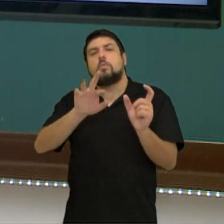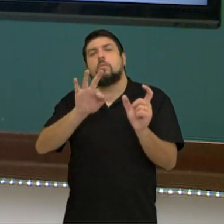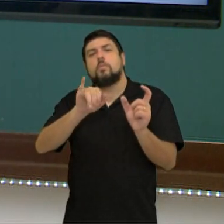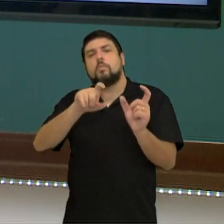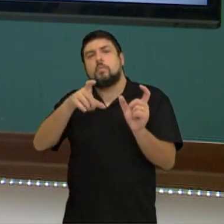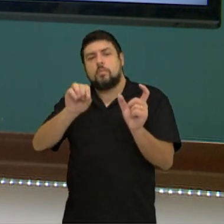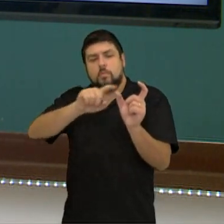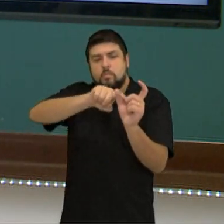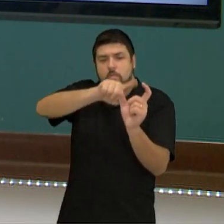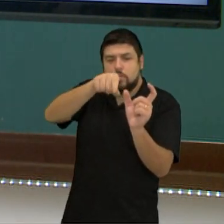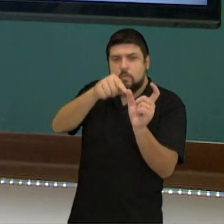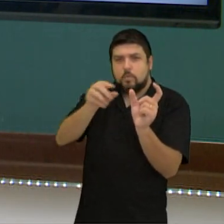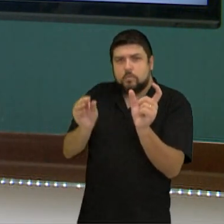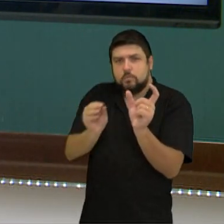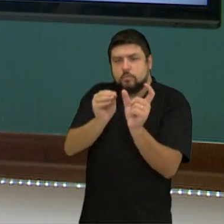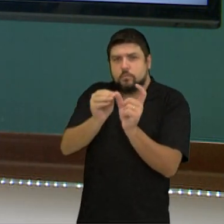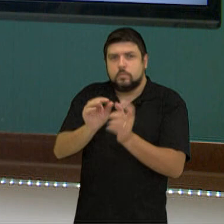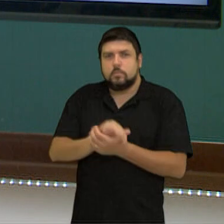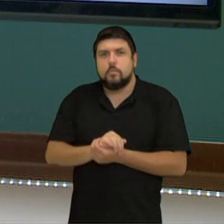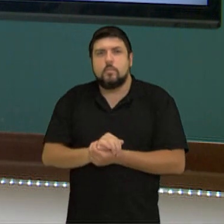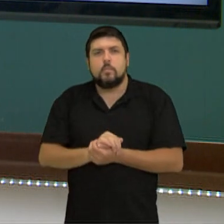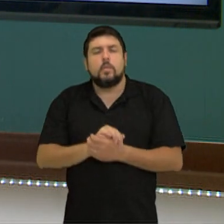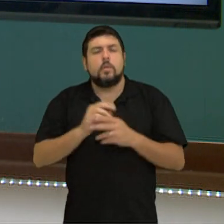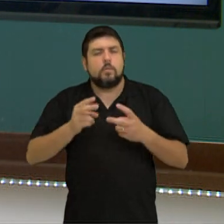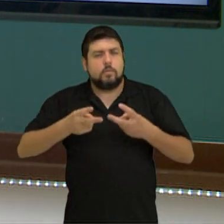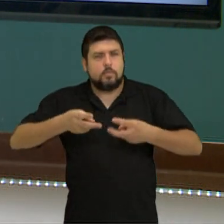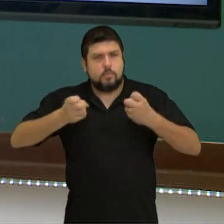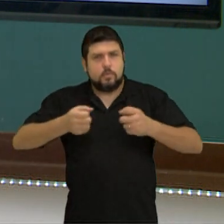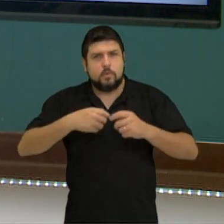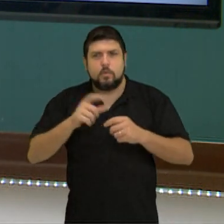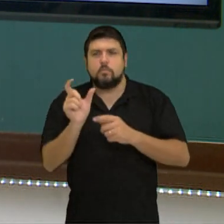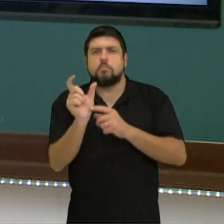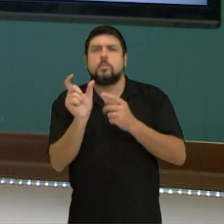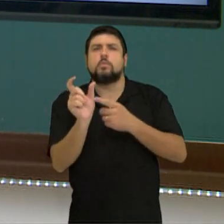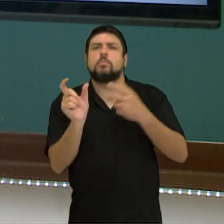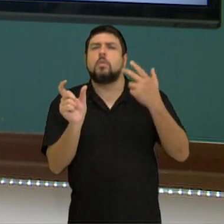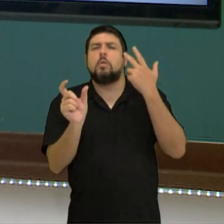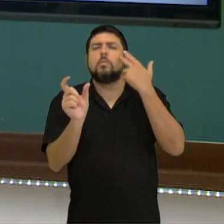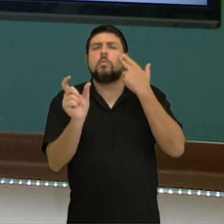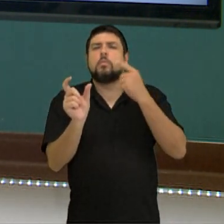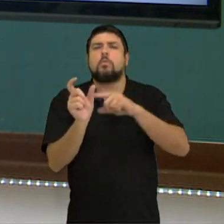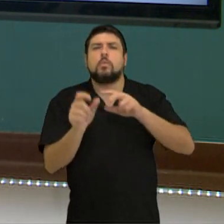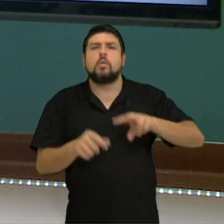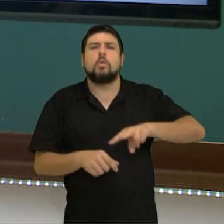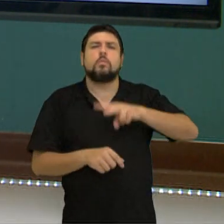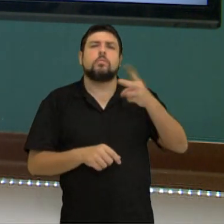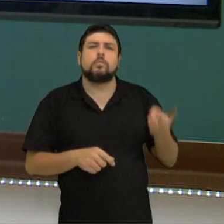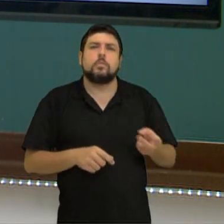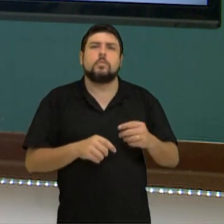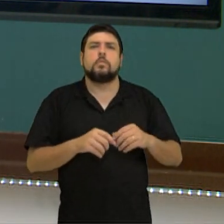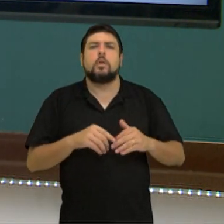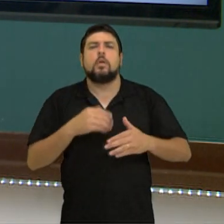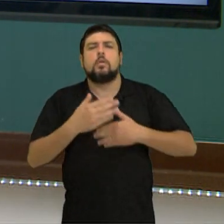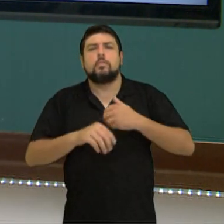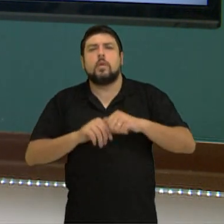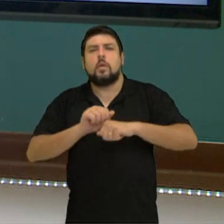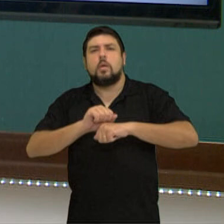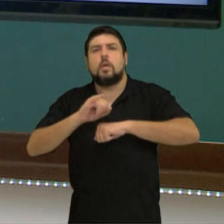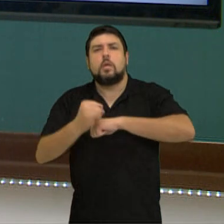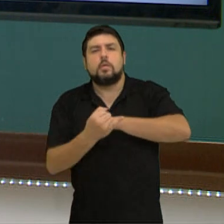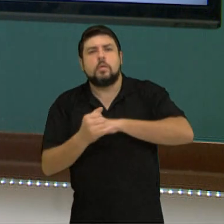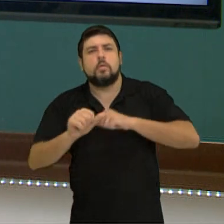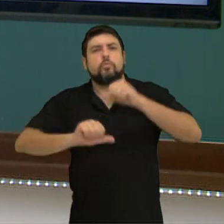justamente no fato de que aquele tipo de prefixo ele é muito comum de dar a ideia oposta. Transformei um adjetivo em